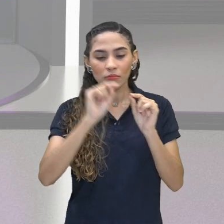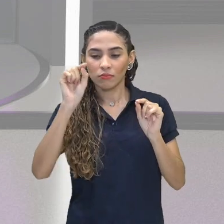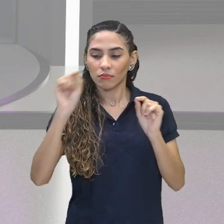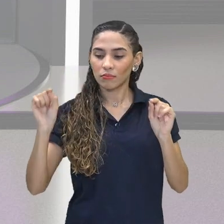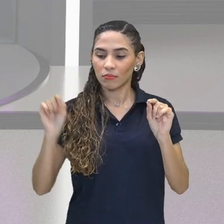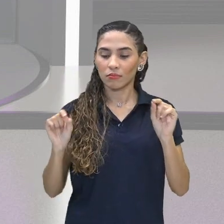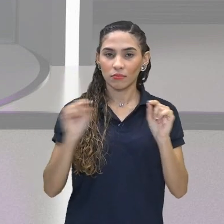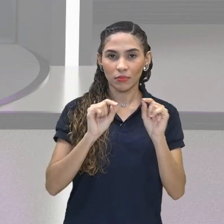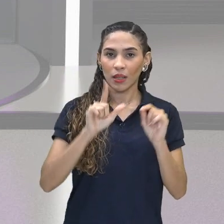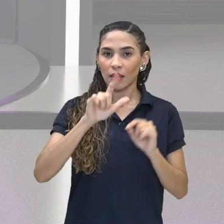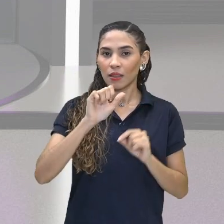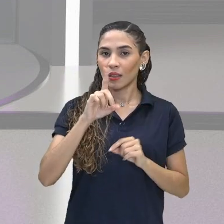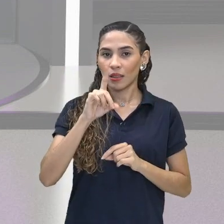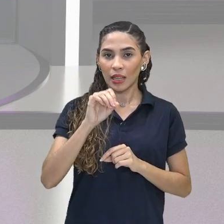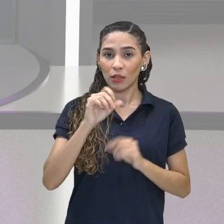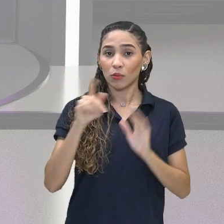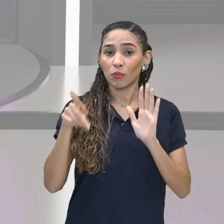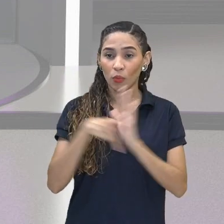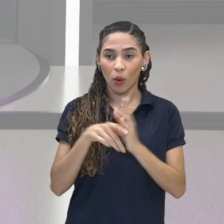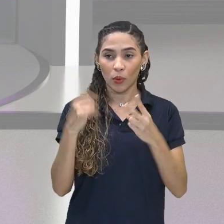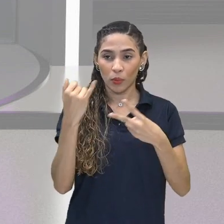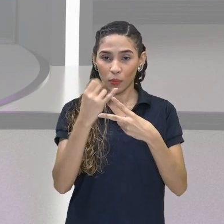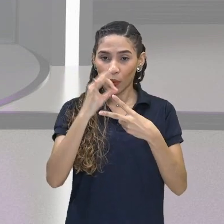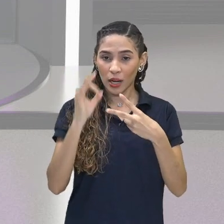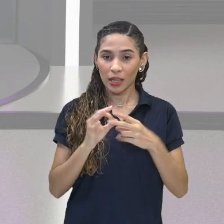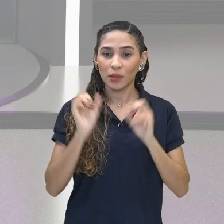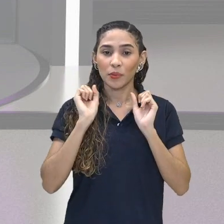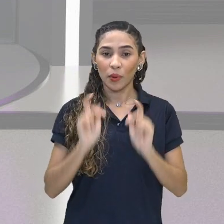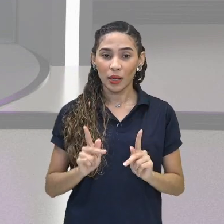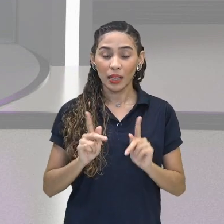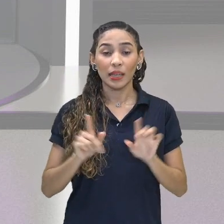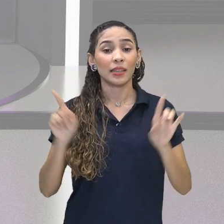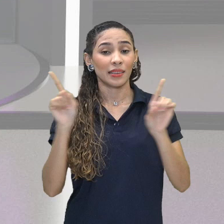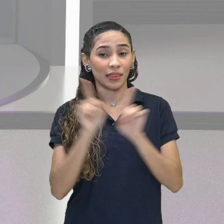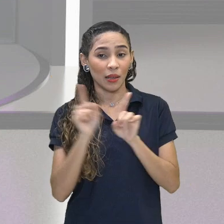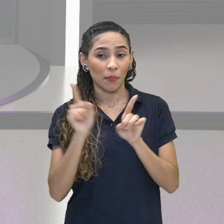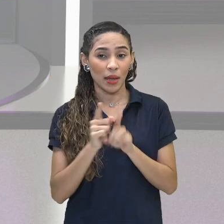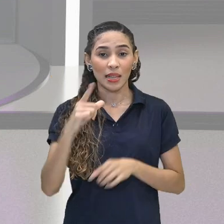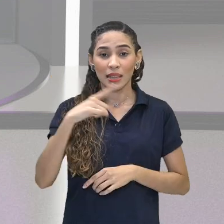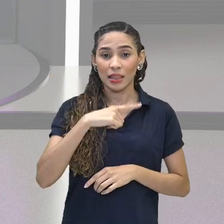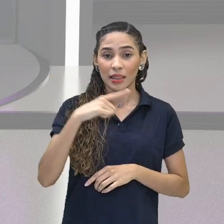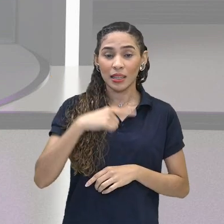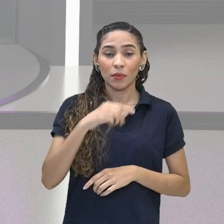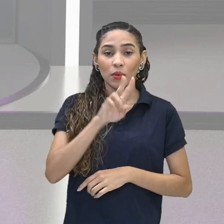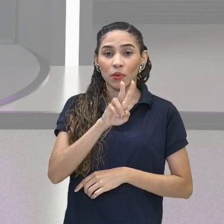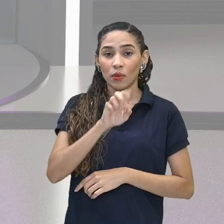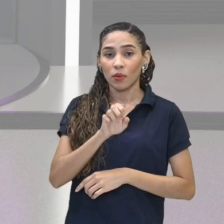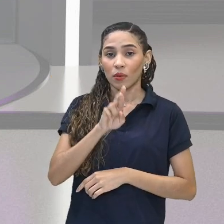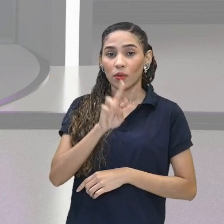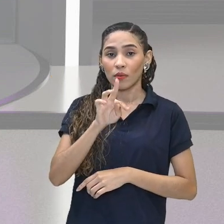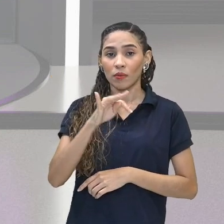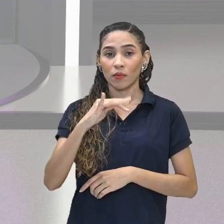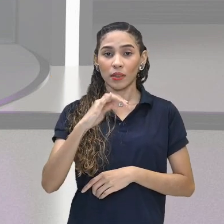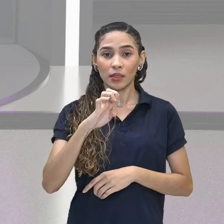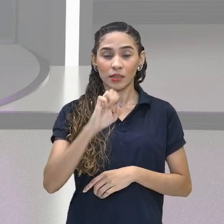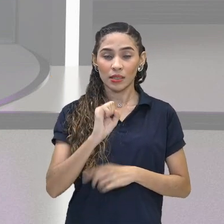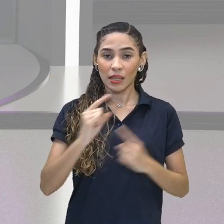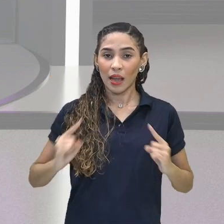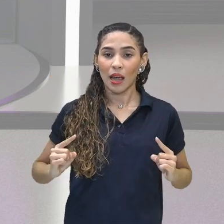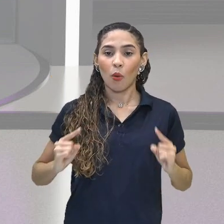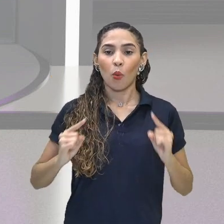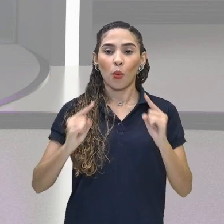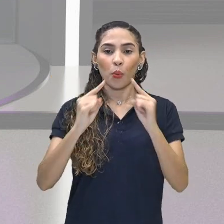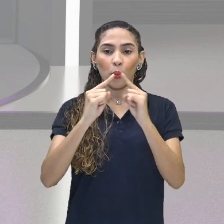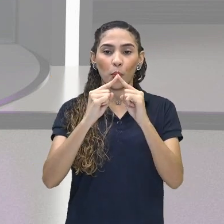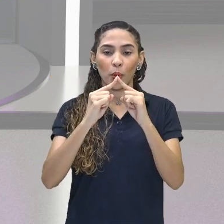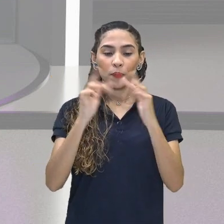o lado do polígono, ok? E temos aí o vértice, que quem é o vértice? É exatamente esse